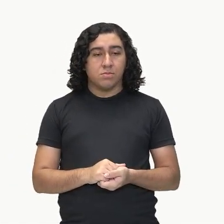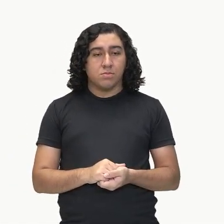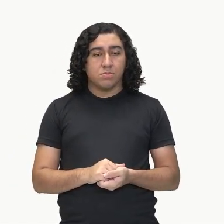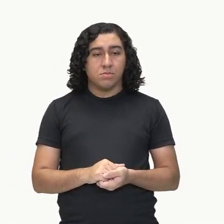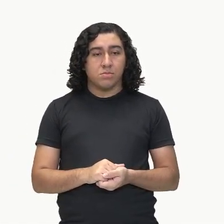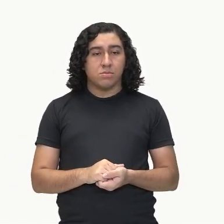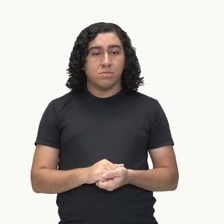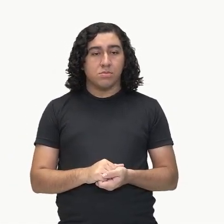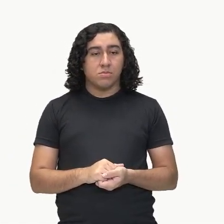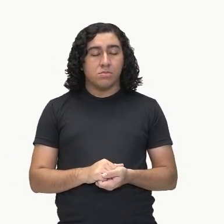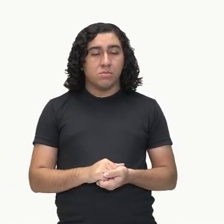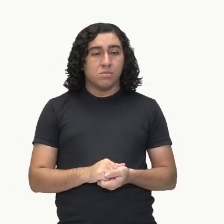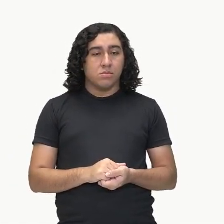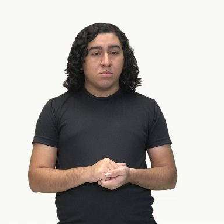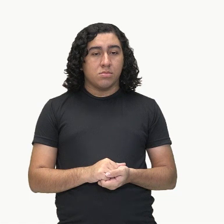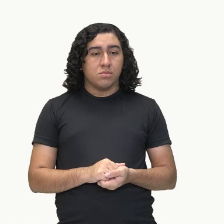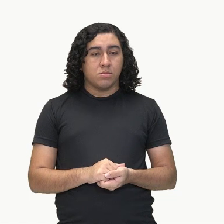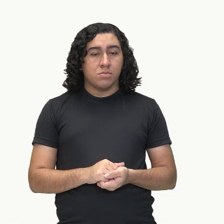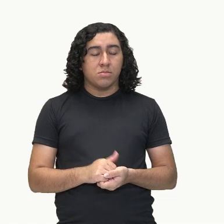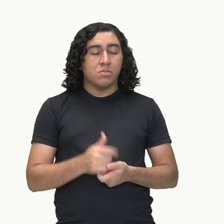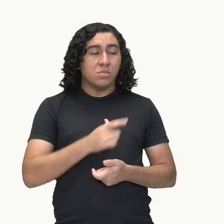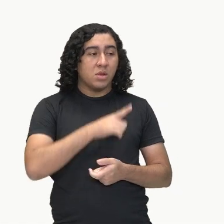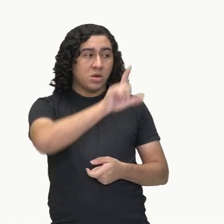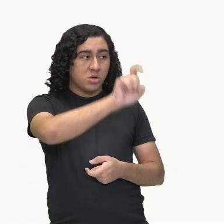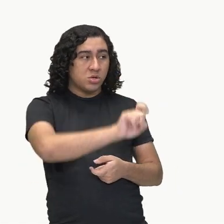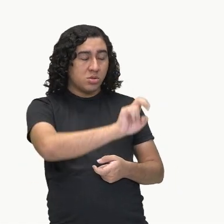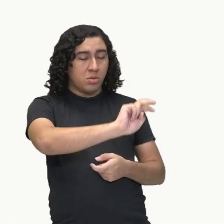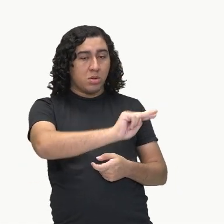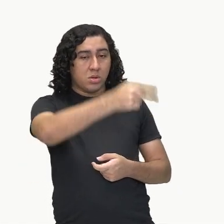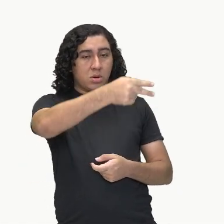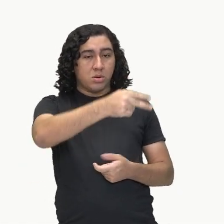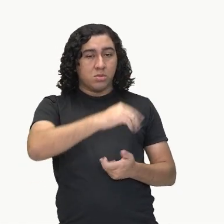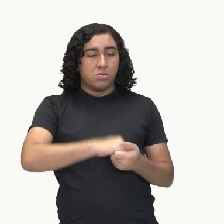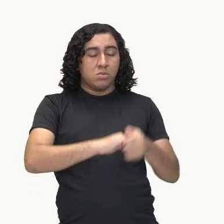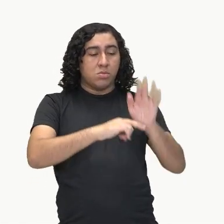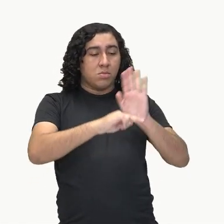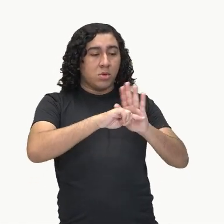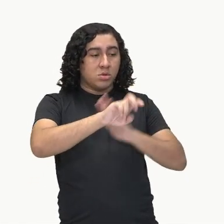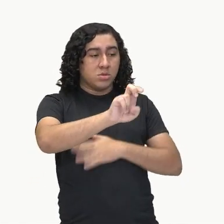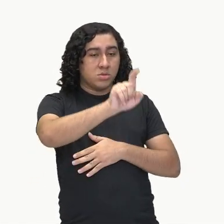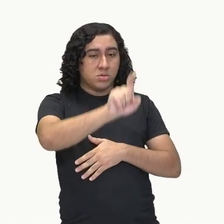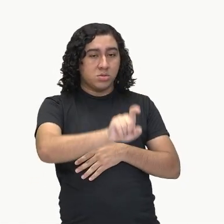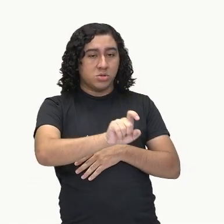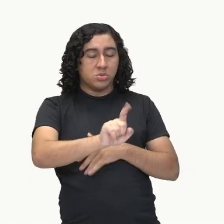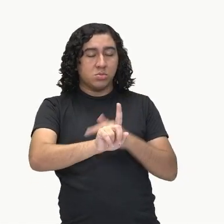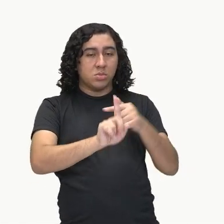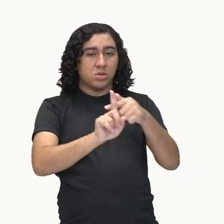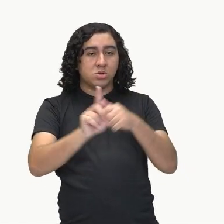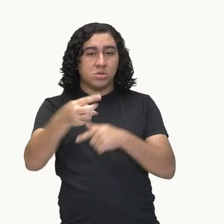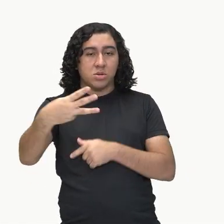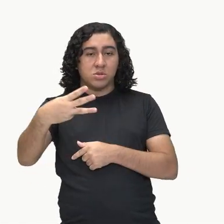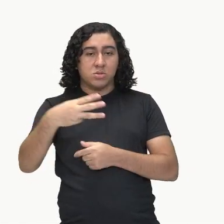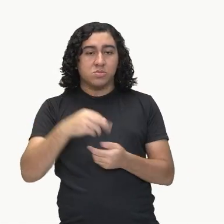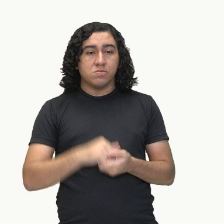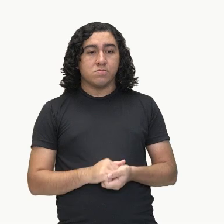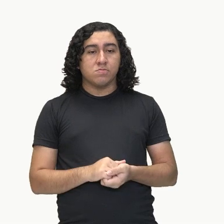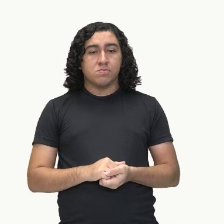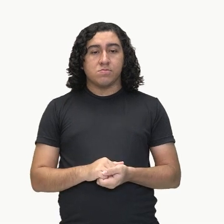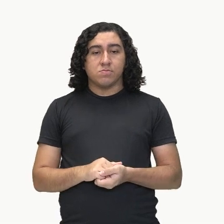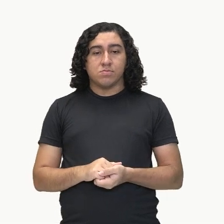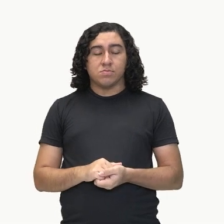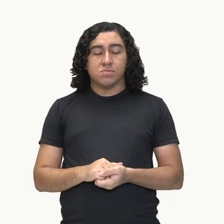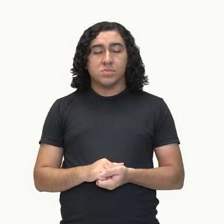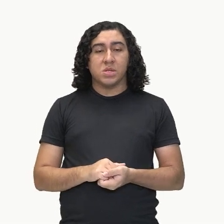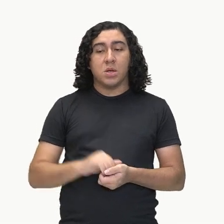polinômio, que é x ao quadrado, menos 5x mais 3, e vou adicionar o